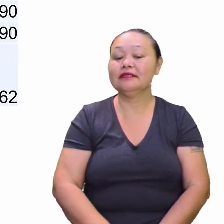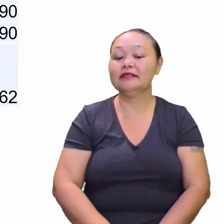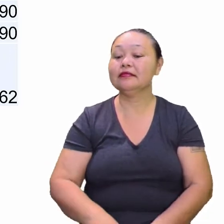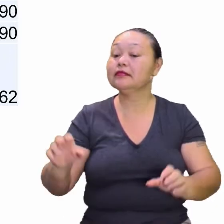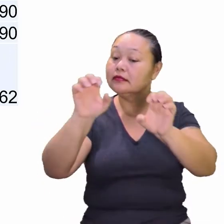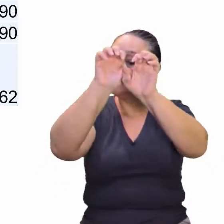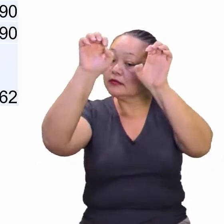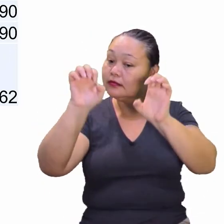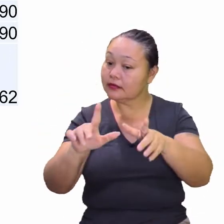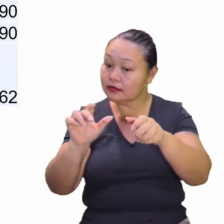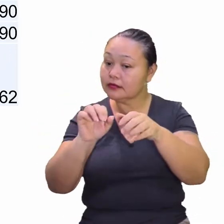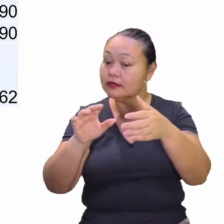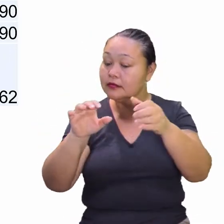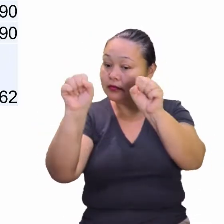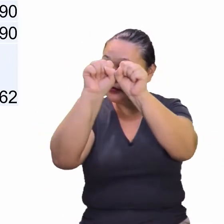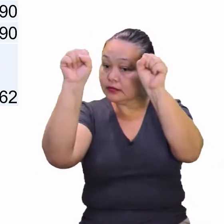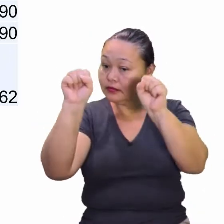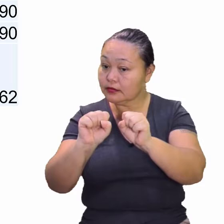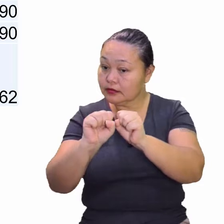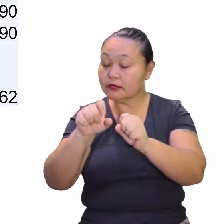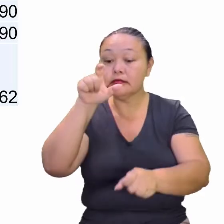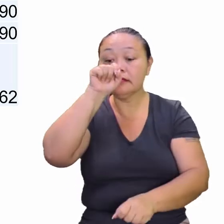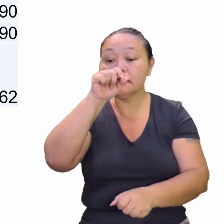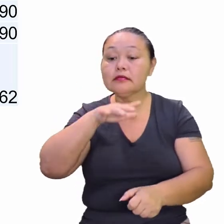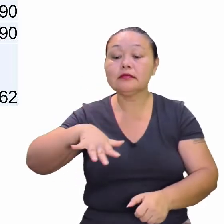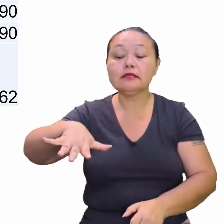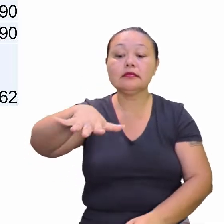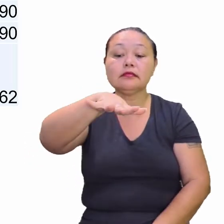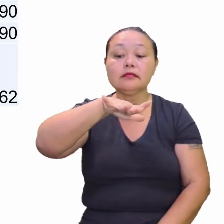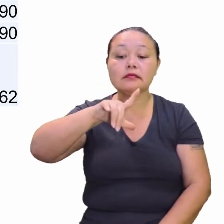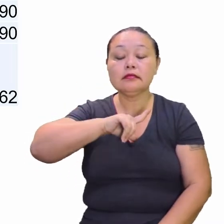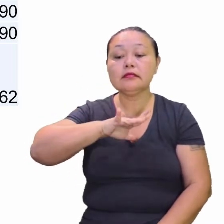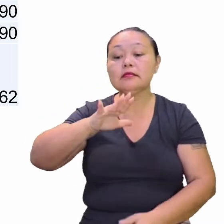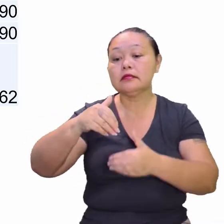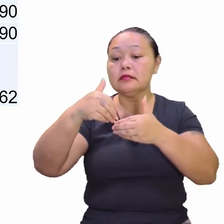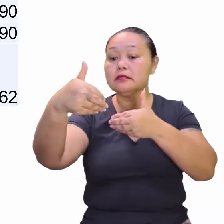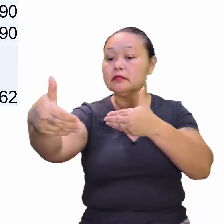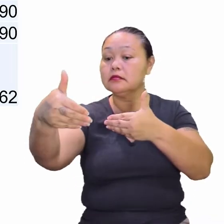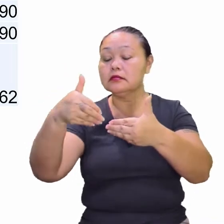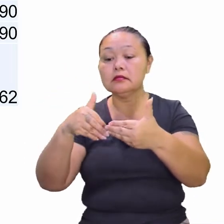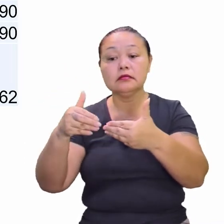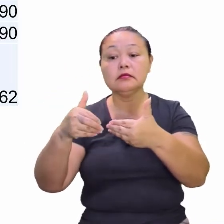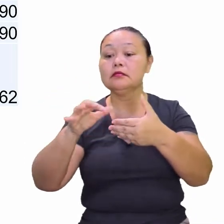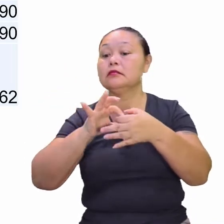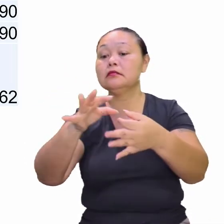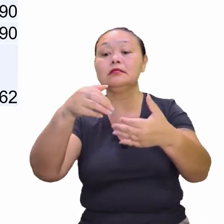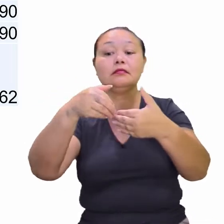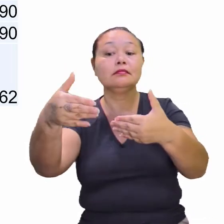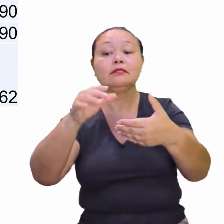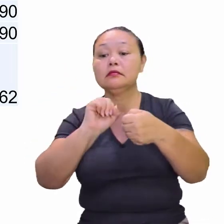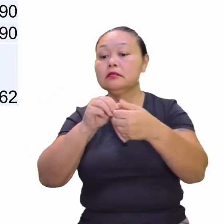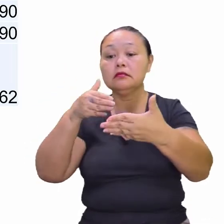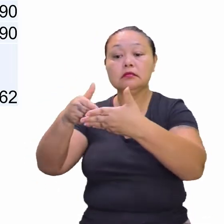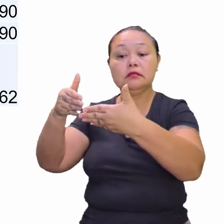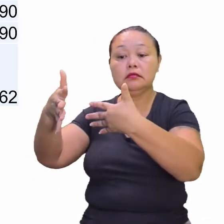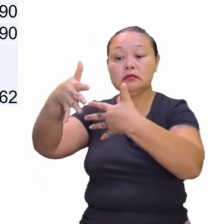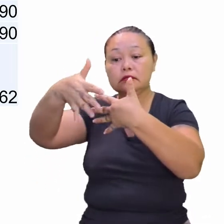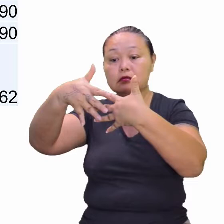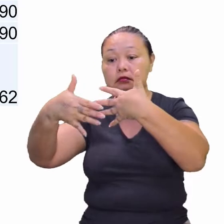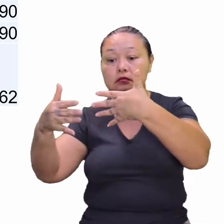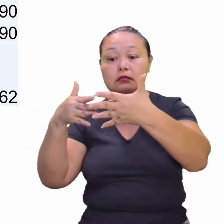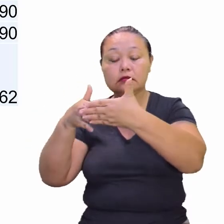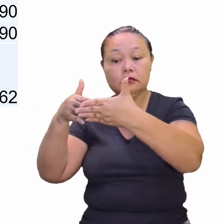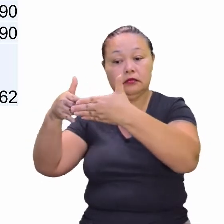do sistema de produção das aves, no sistema semi-intensivo, não a solta. E por isso que a gente observa aí um